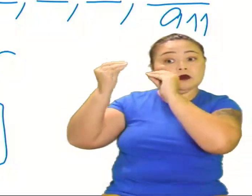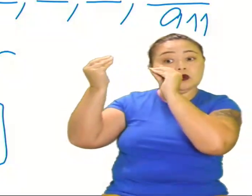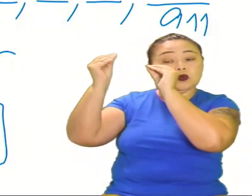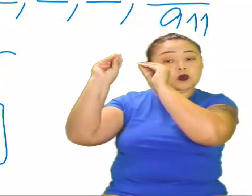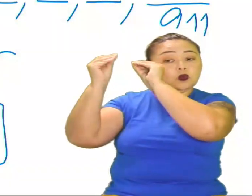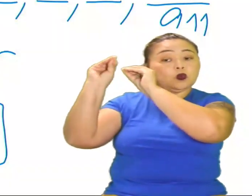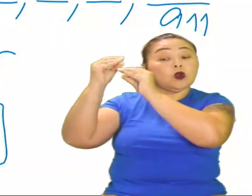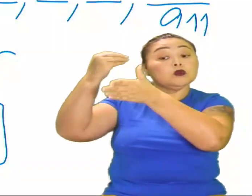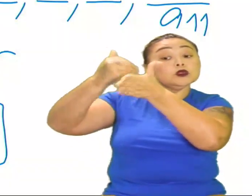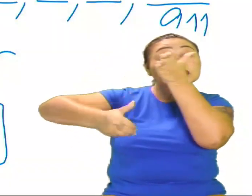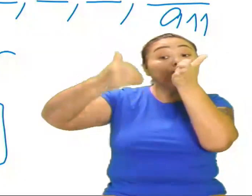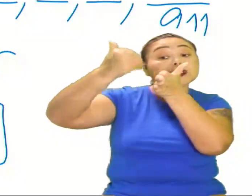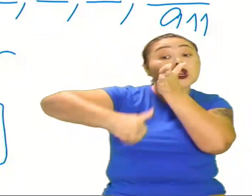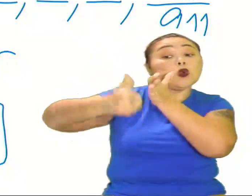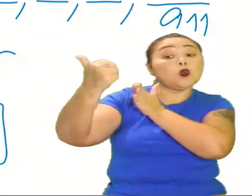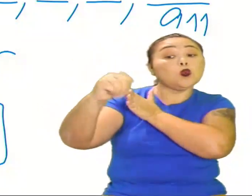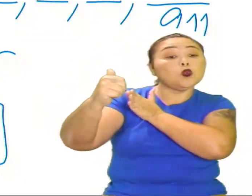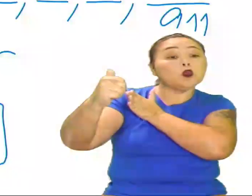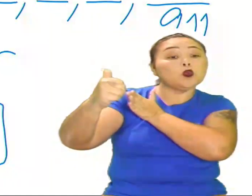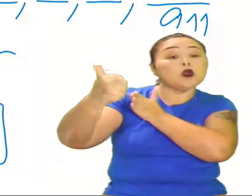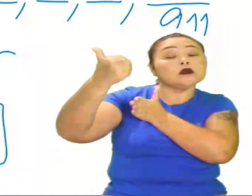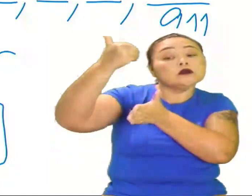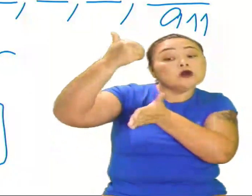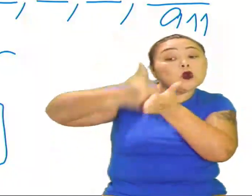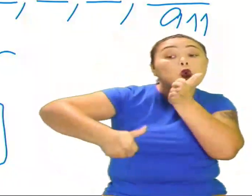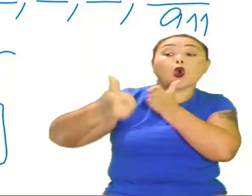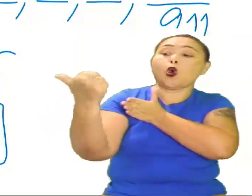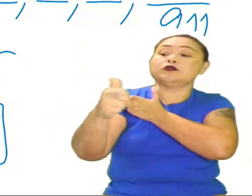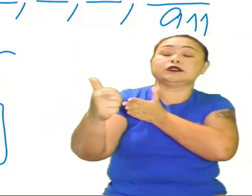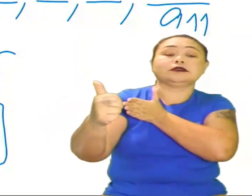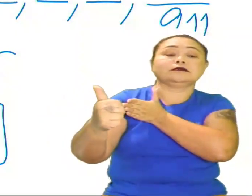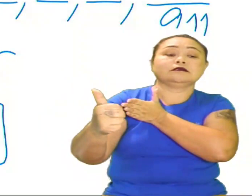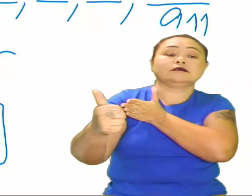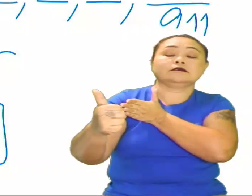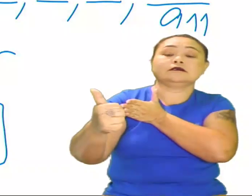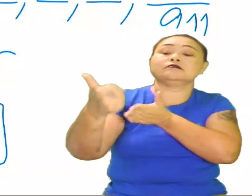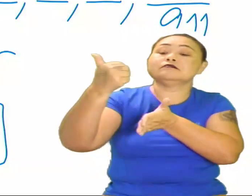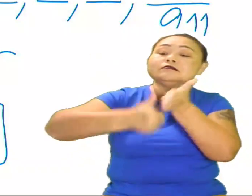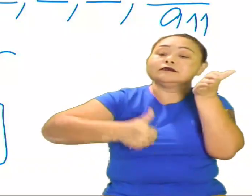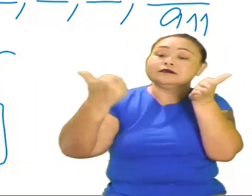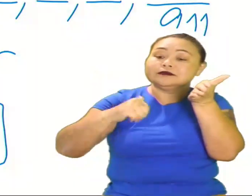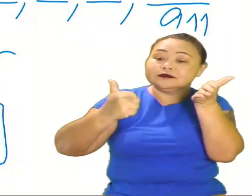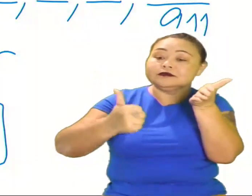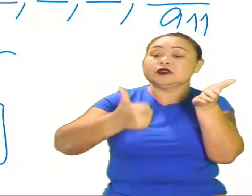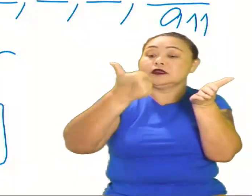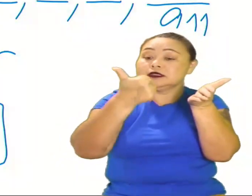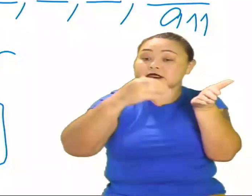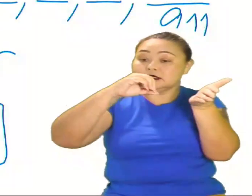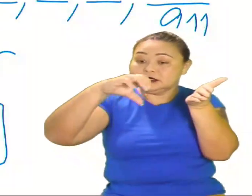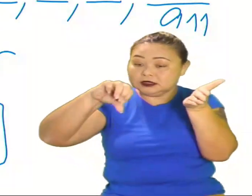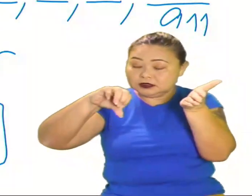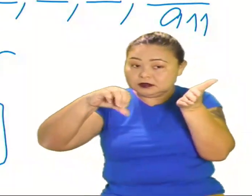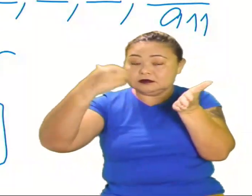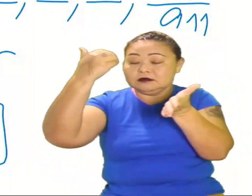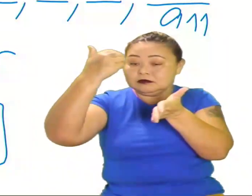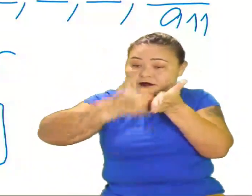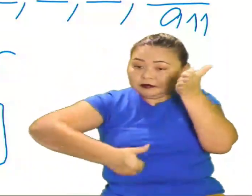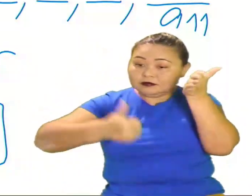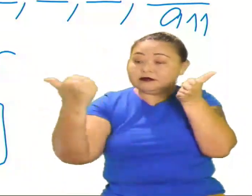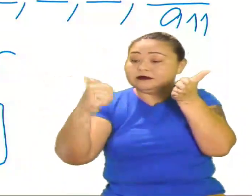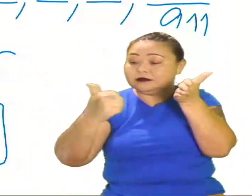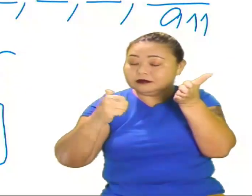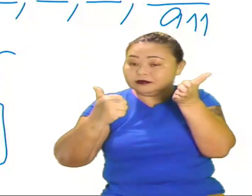vou tirar 11, né? Isso. Então daqui para cá, ó, é menos 11. 120 menos 11. 109. Aí vou indo,